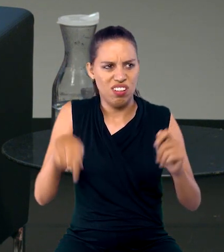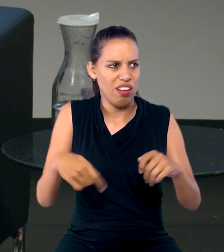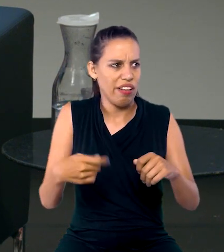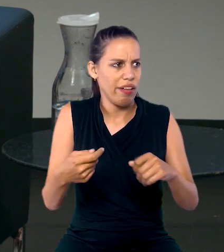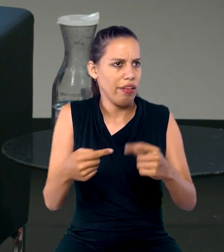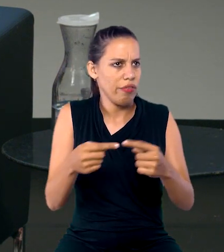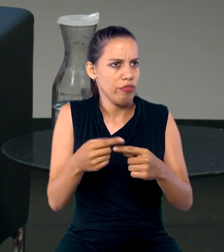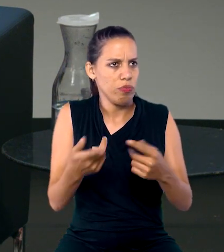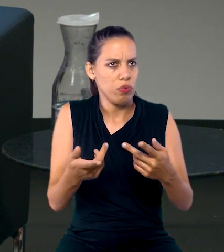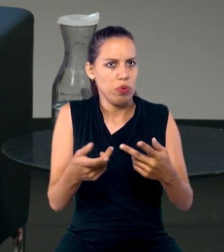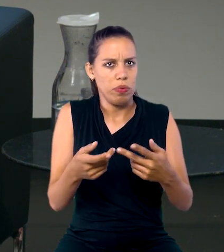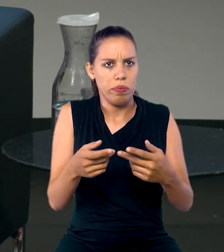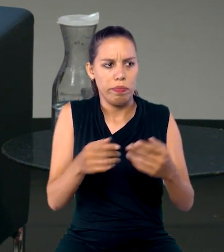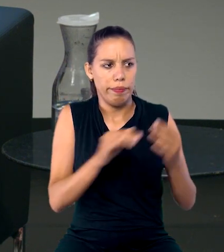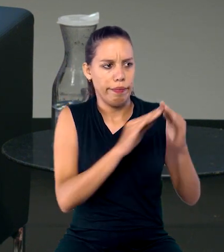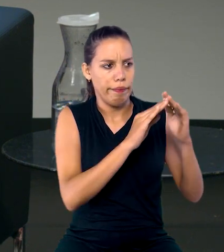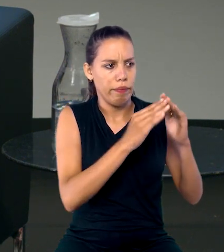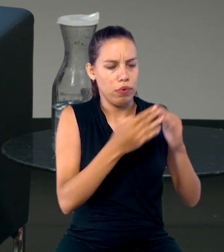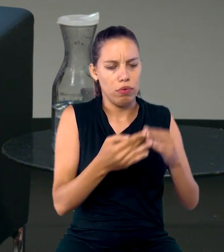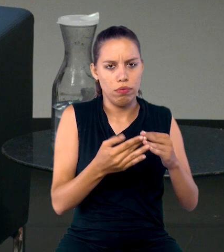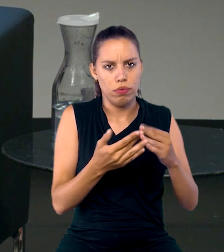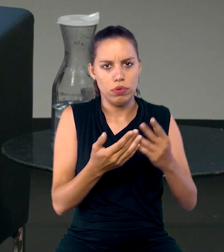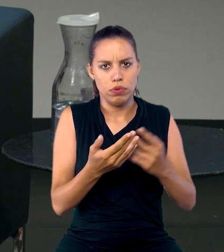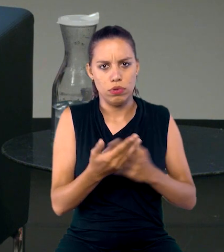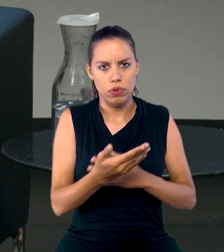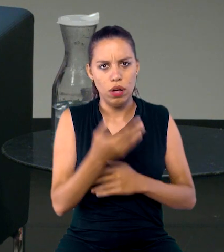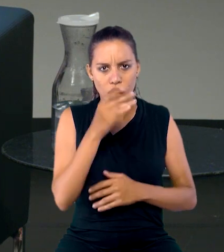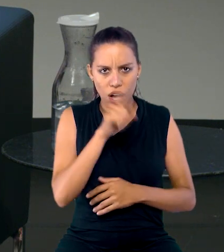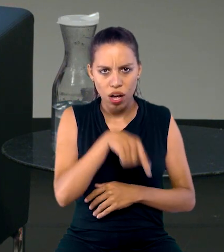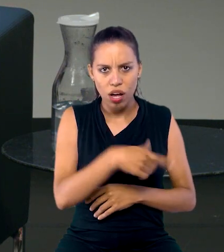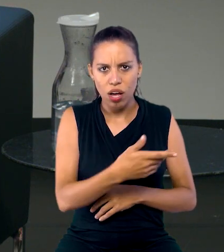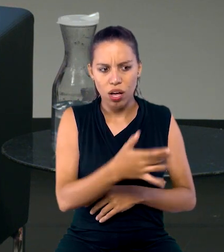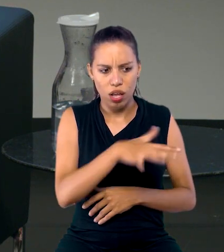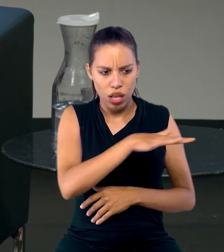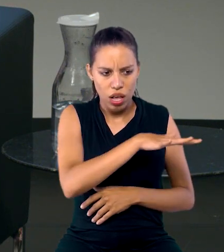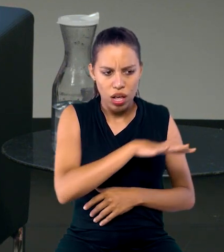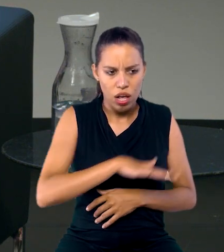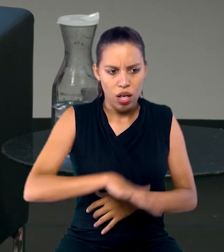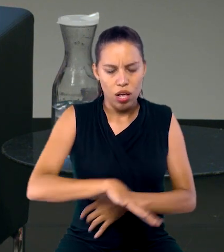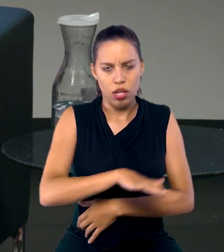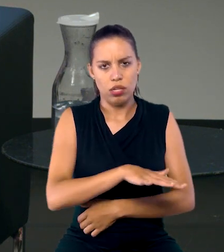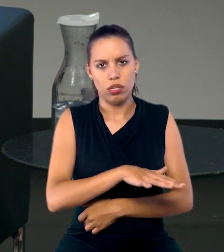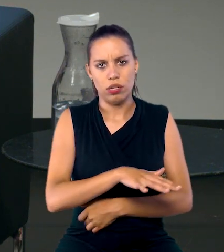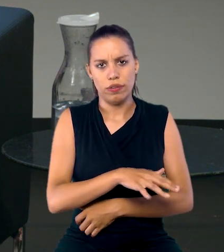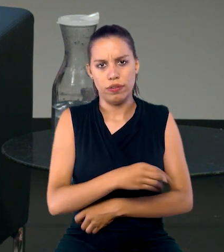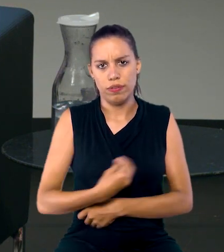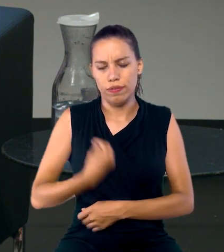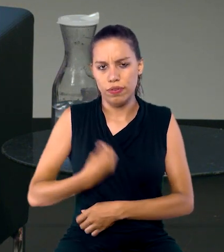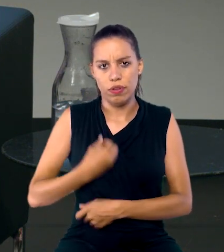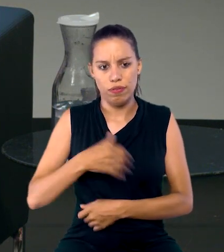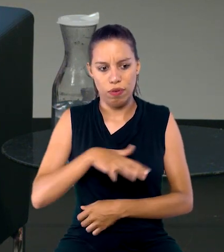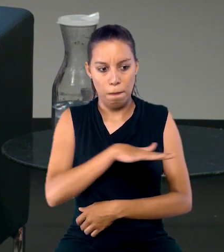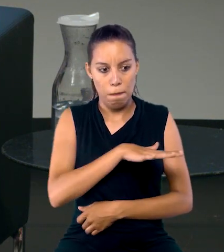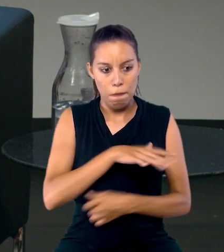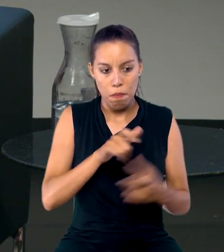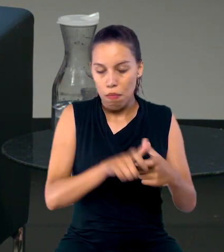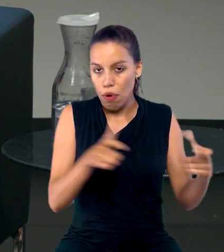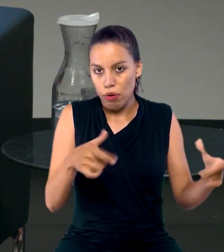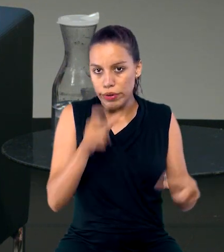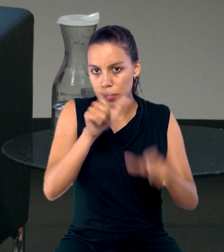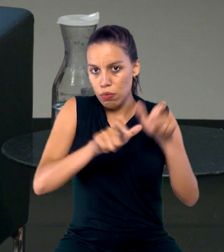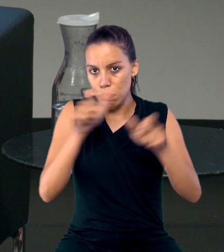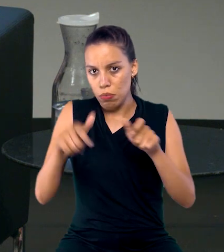É Paraisópolis, é Brasilândia, é Heliópolis. É onde está a maioria da população